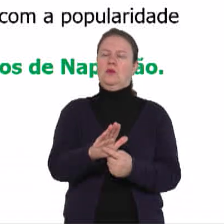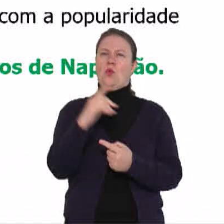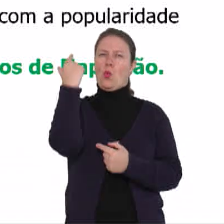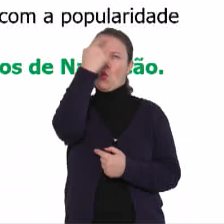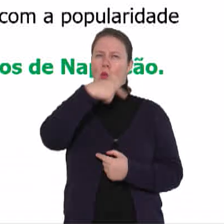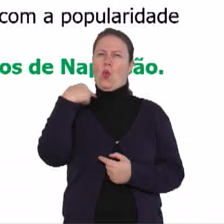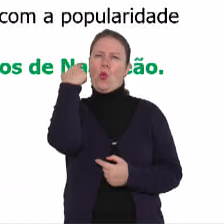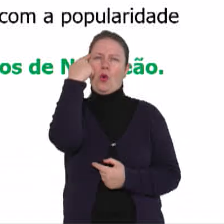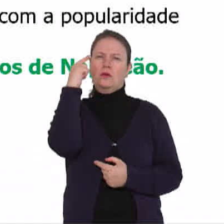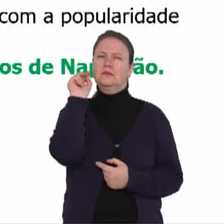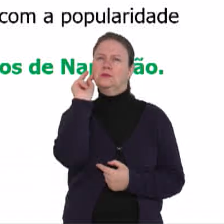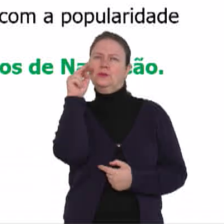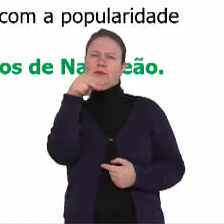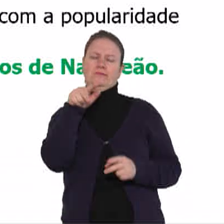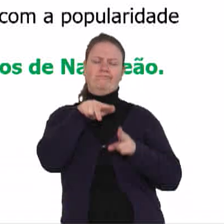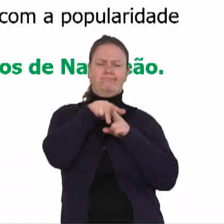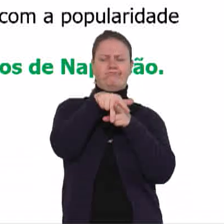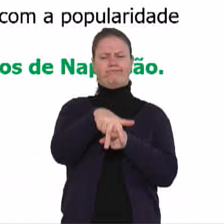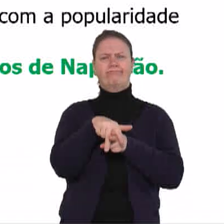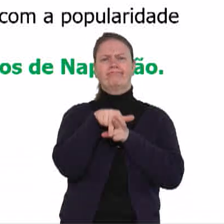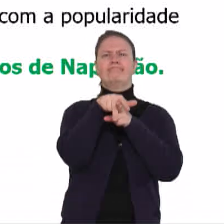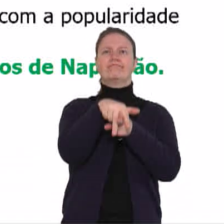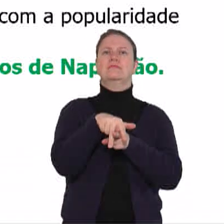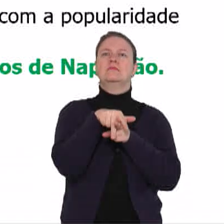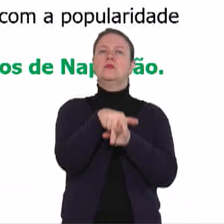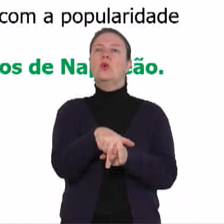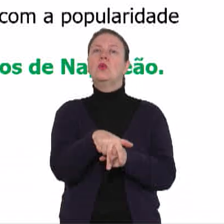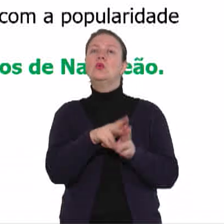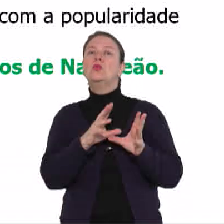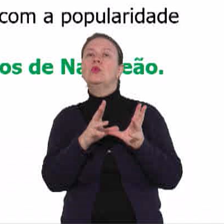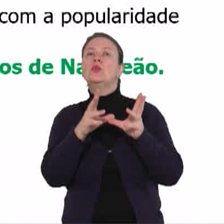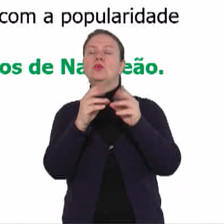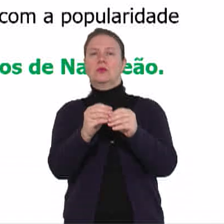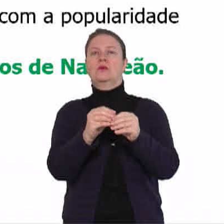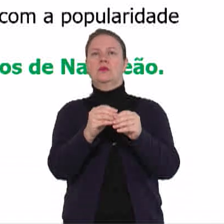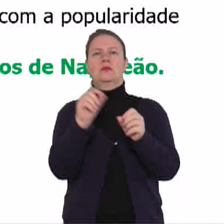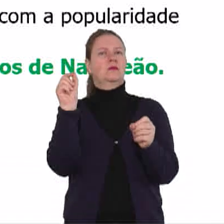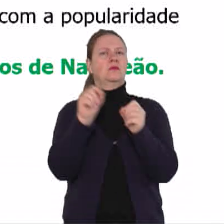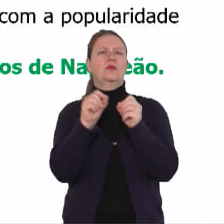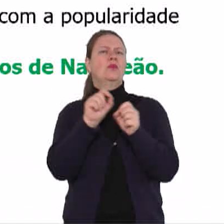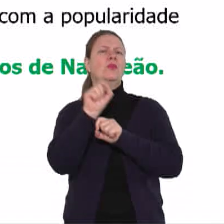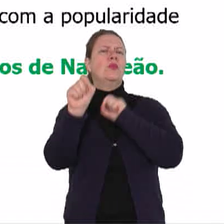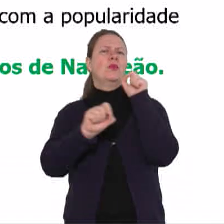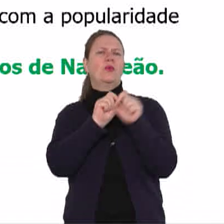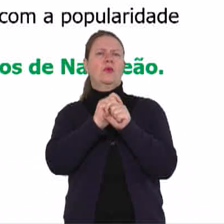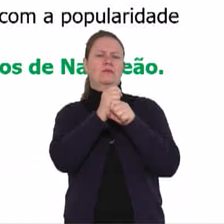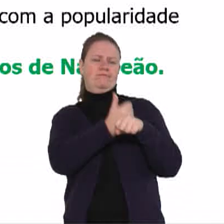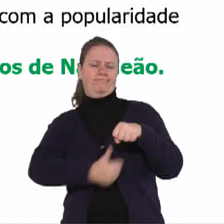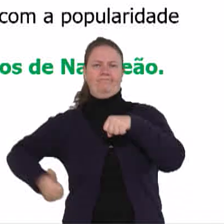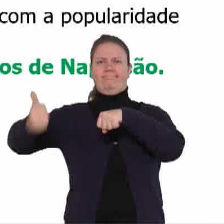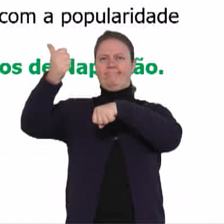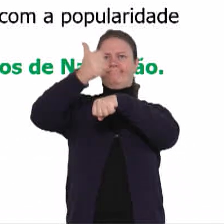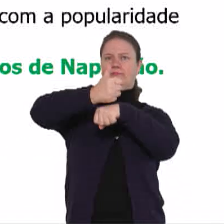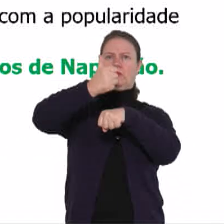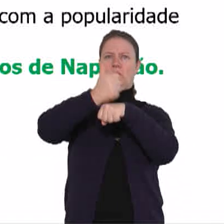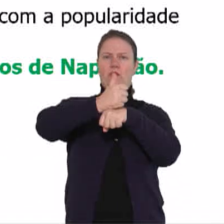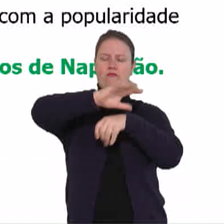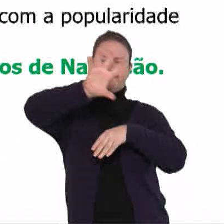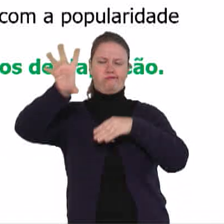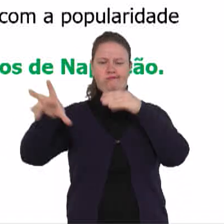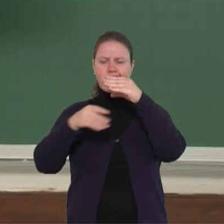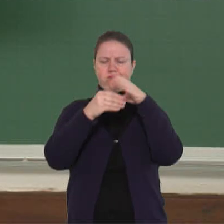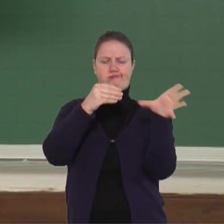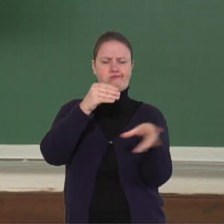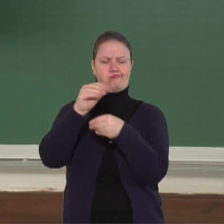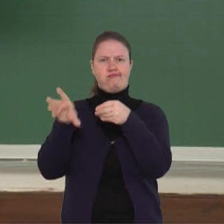rosto, no olhar, um cavalo imponente, tudo isso para trazer, né, essa grandiosidade desse grande líder, que agrega vários